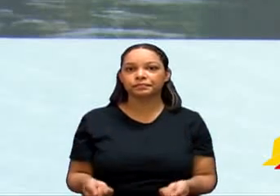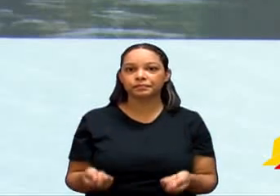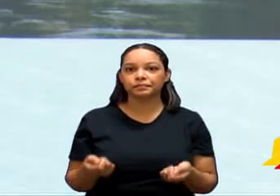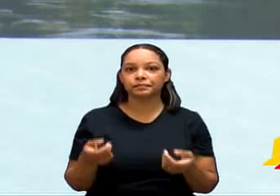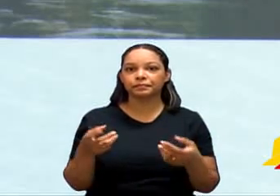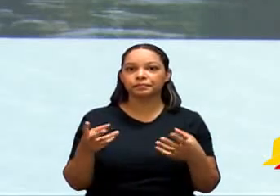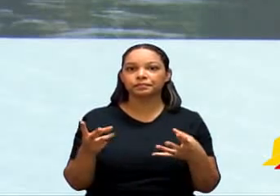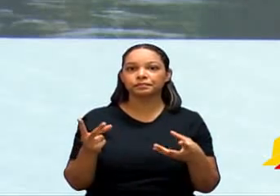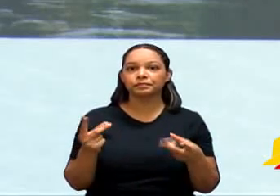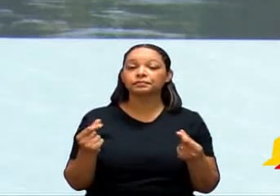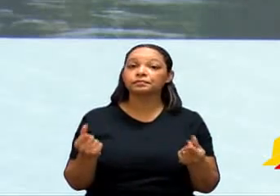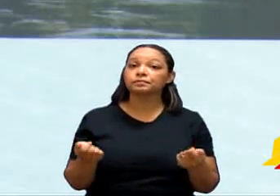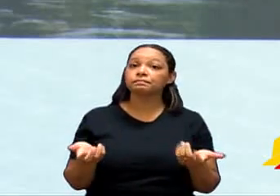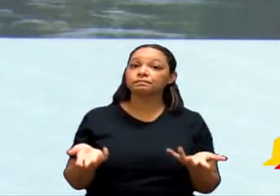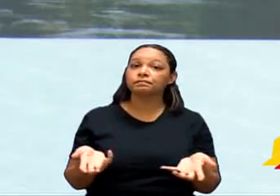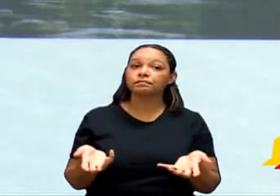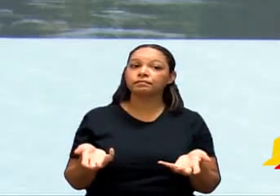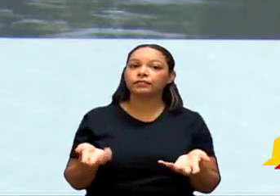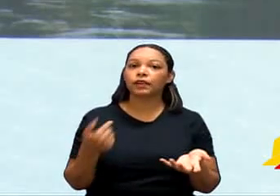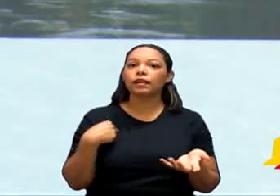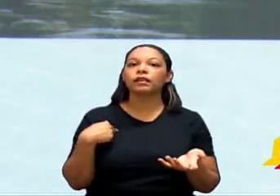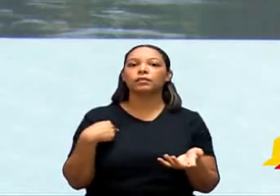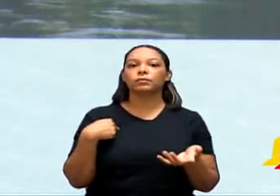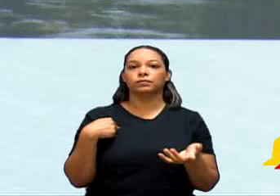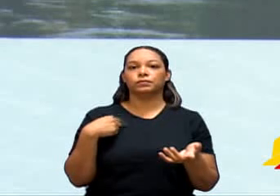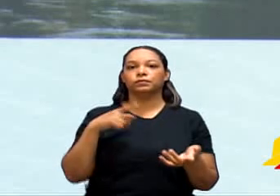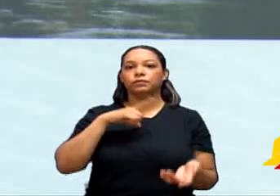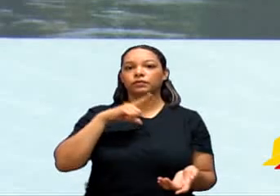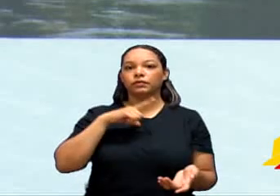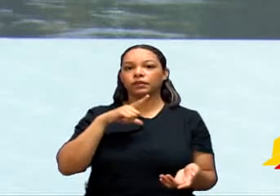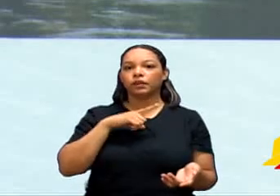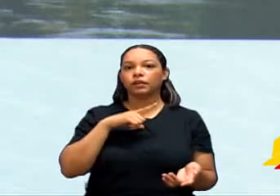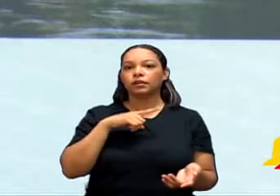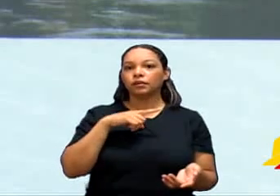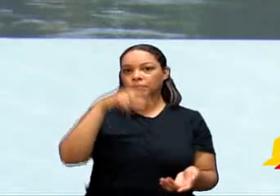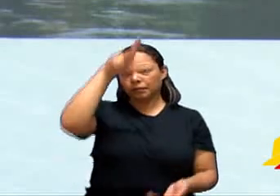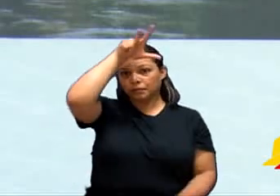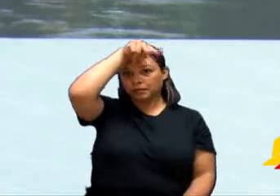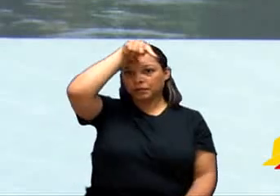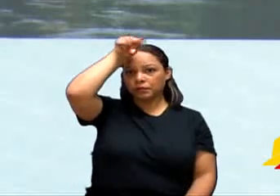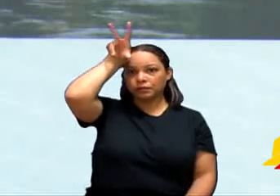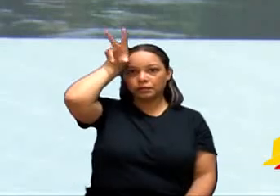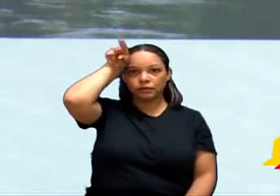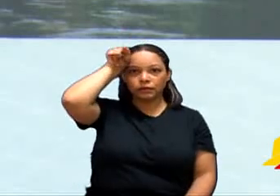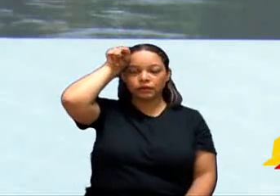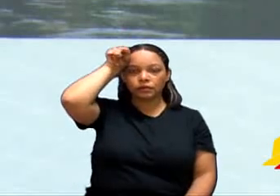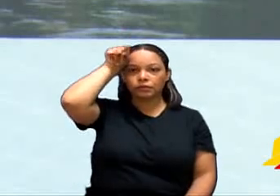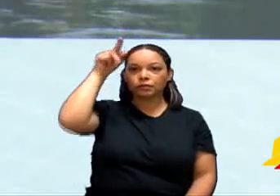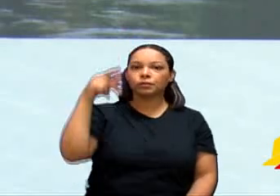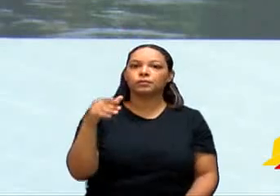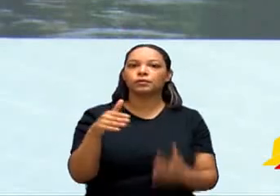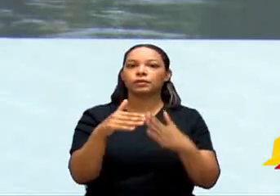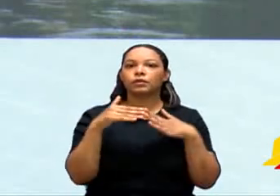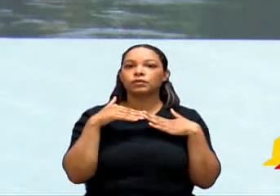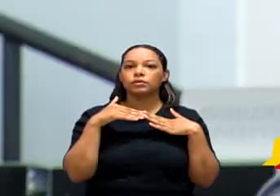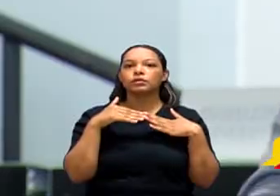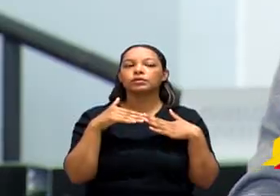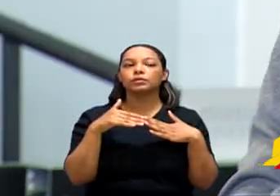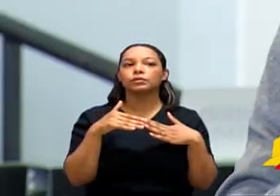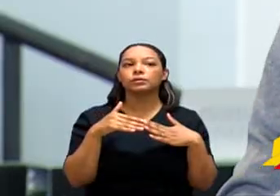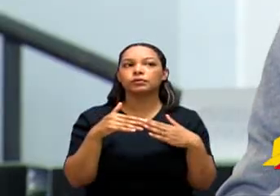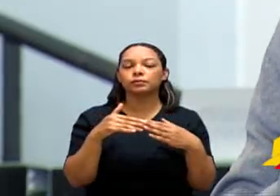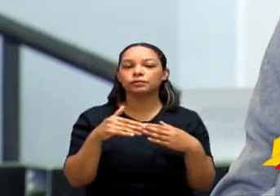Ó, eu tenho aqui, João, uma justificativa do prefeito, né, na área que nós fizemos a solicitação aqui do pedido, que o prefeito também